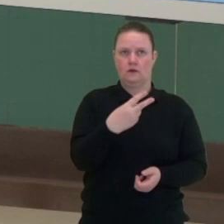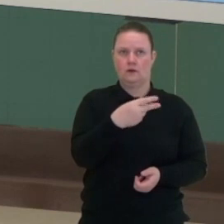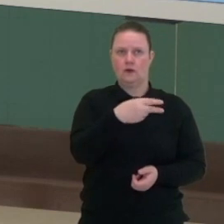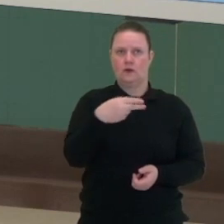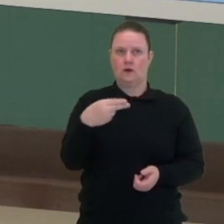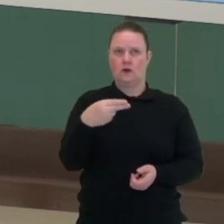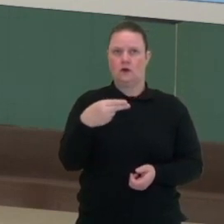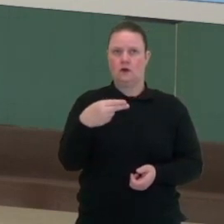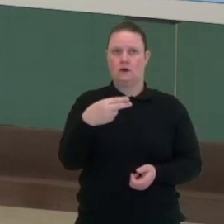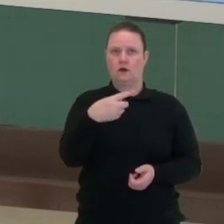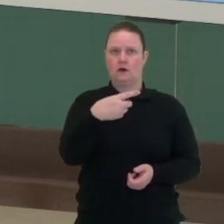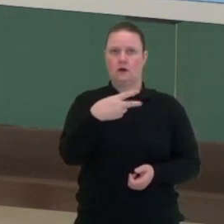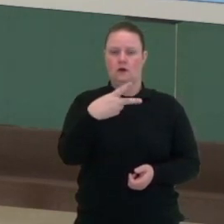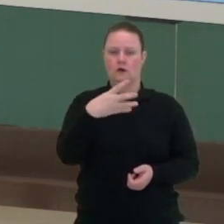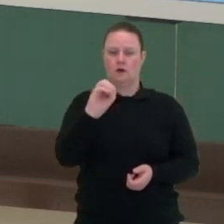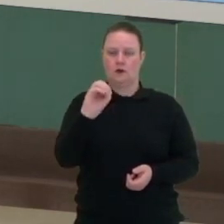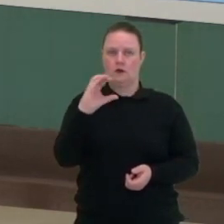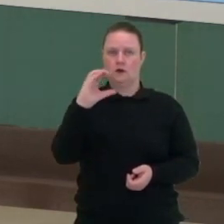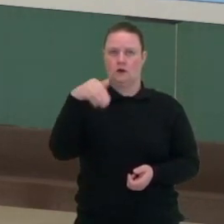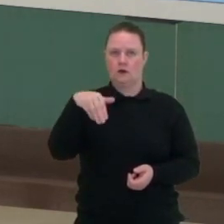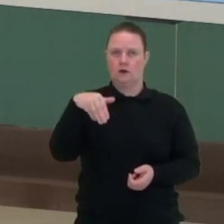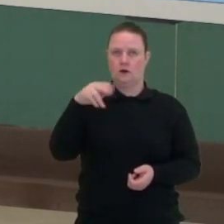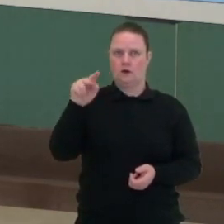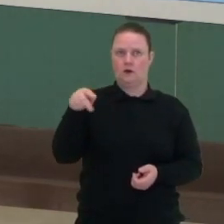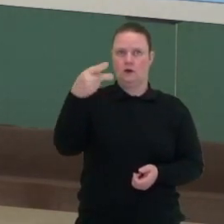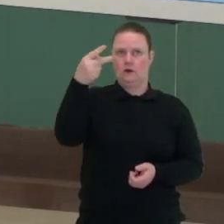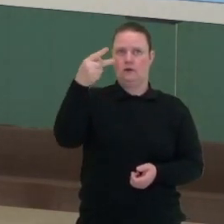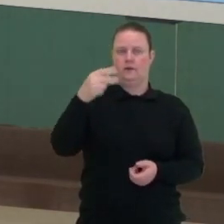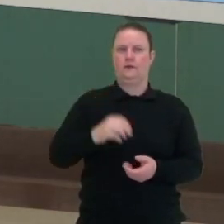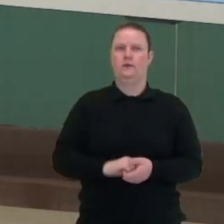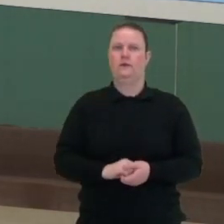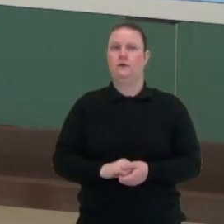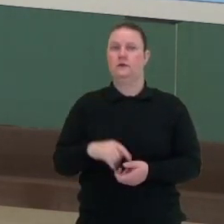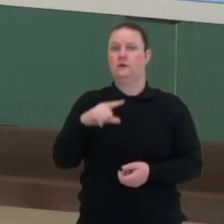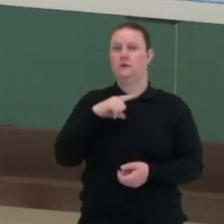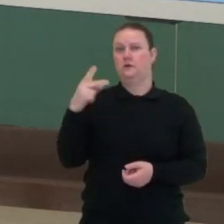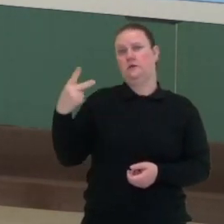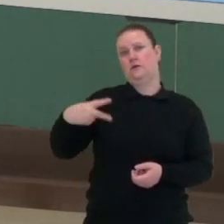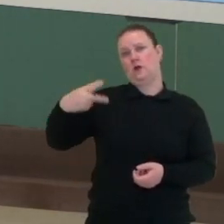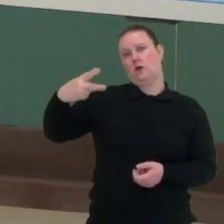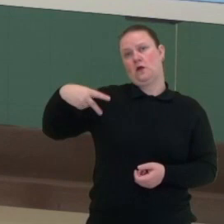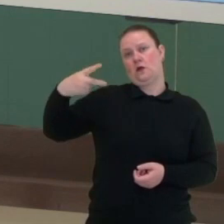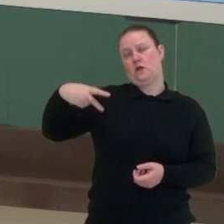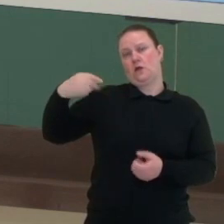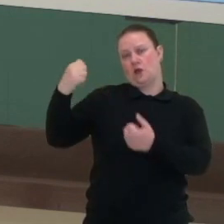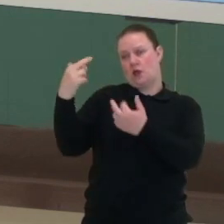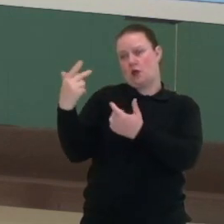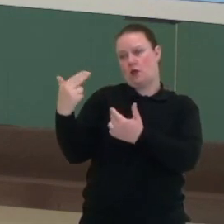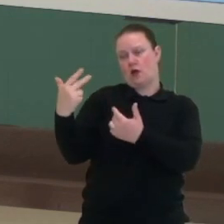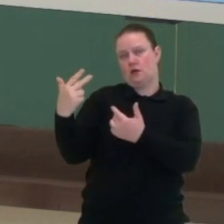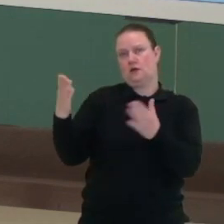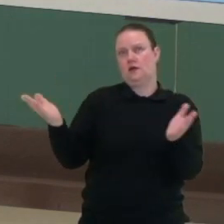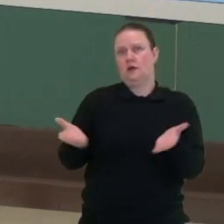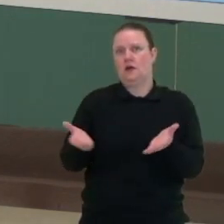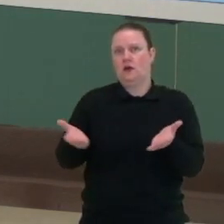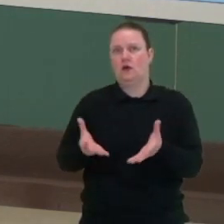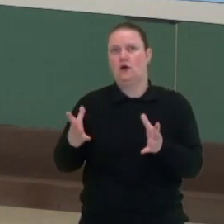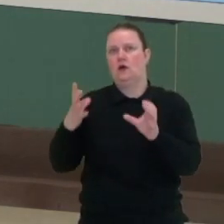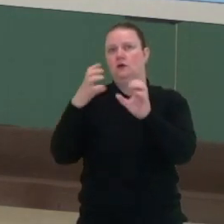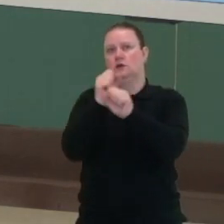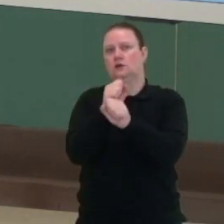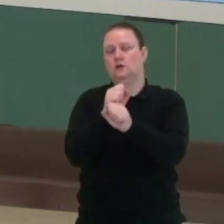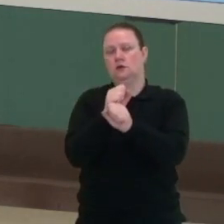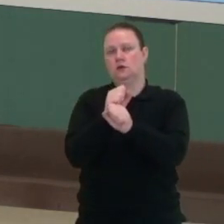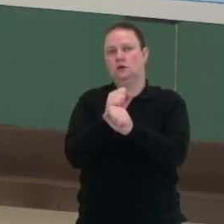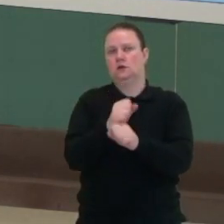centímetros quadrados, ok? Como eu tenho duas áreas iguais, então eu vou somar essas duas áreas. E eu sei que